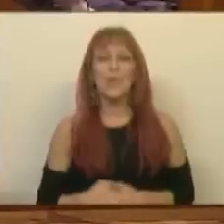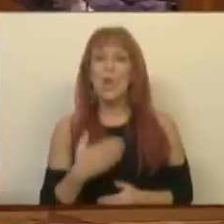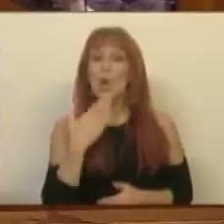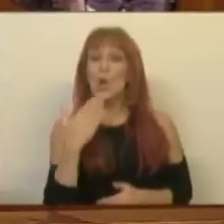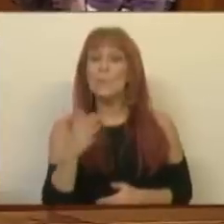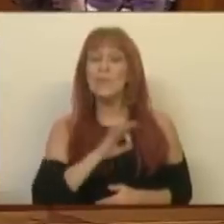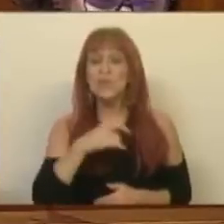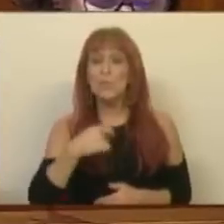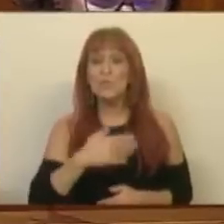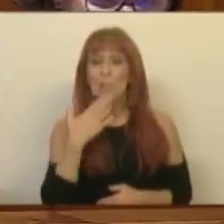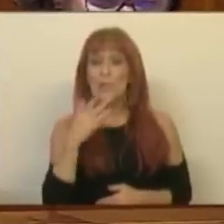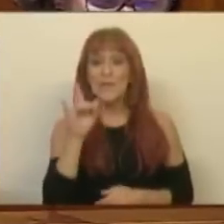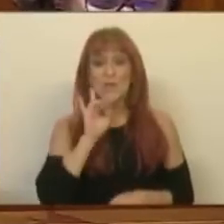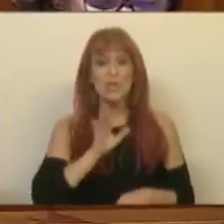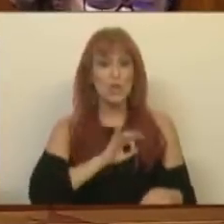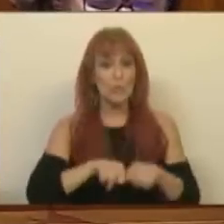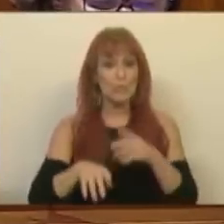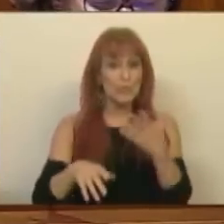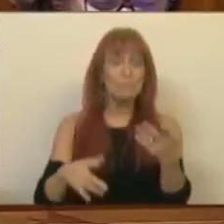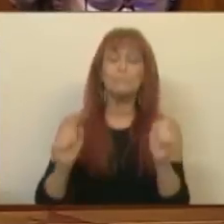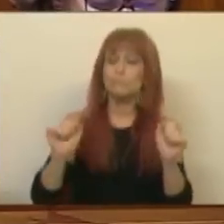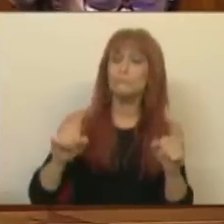obrigado senhor Deputado